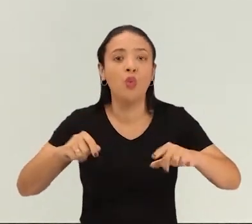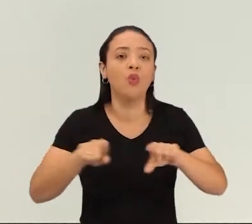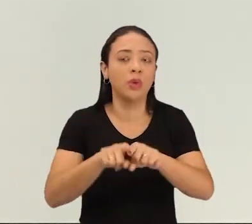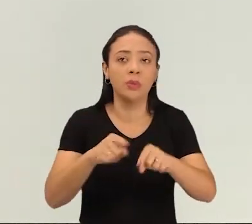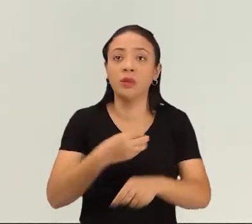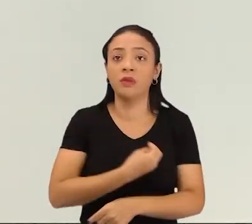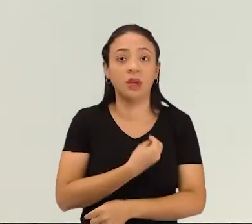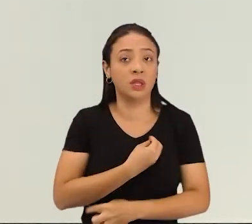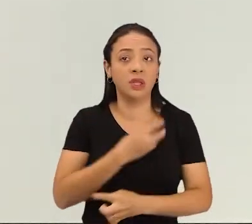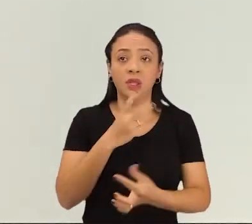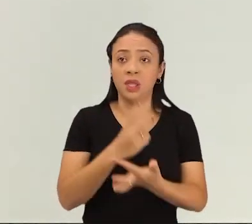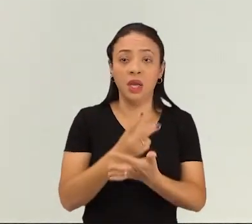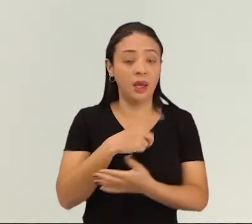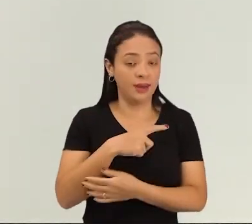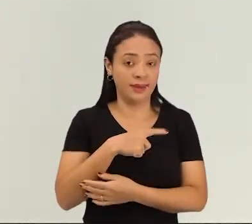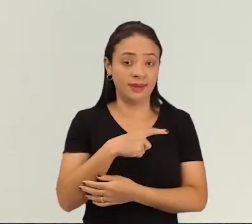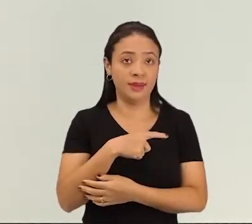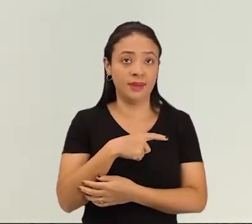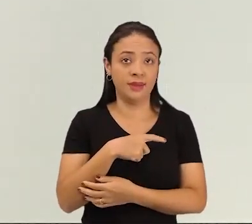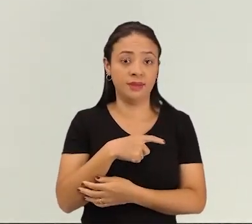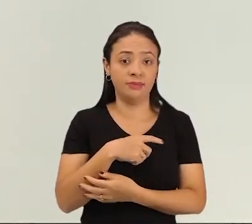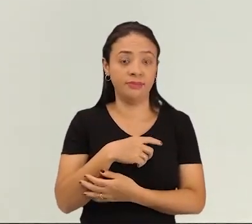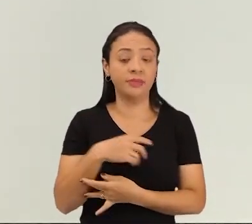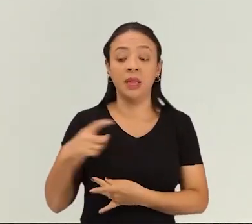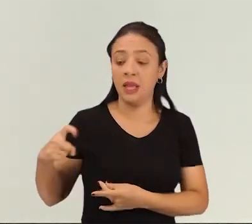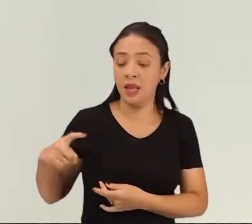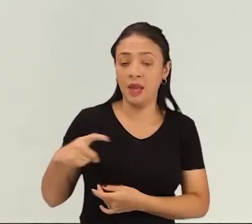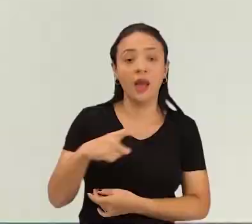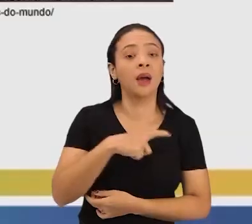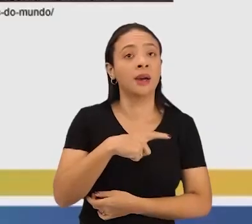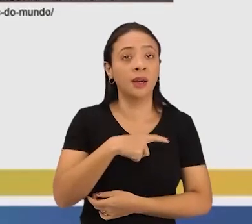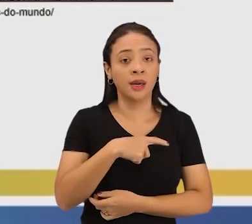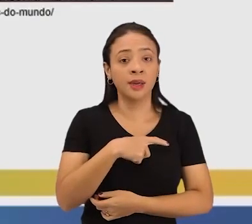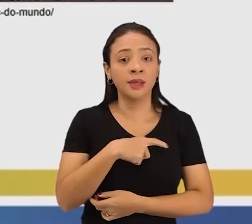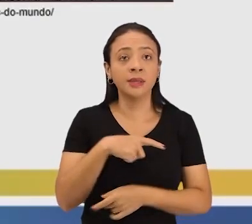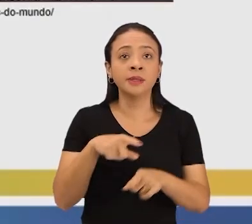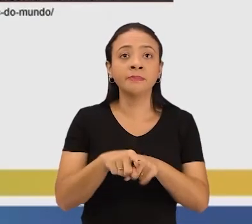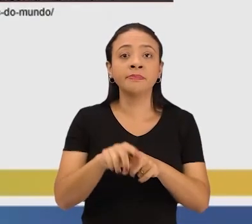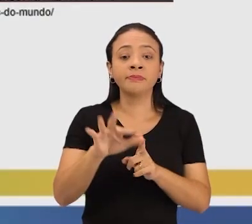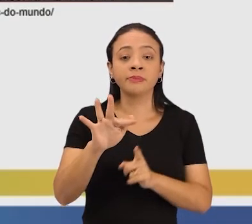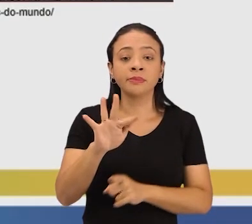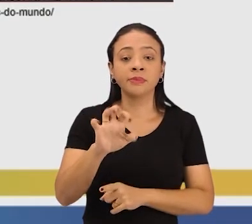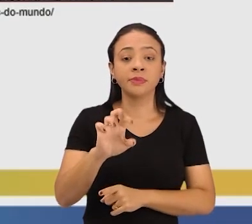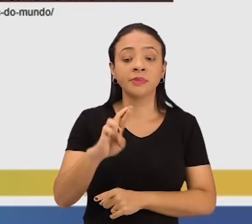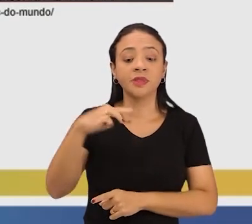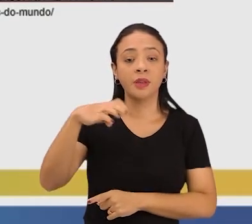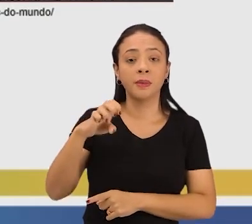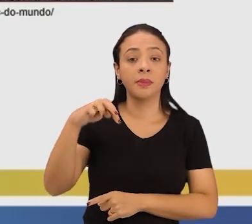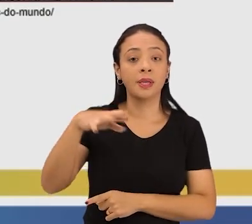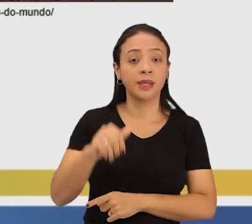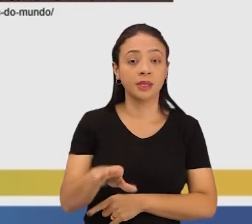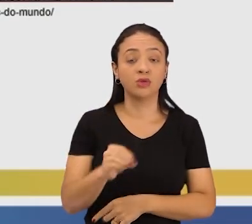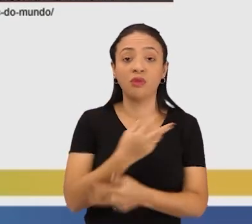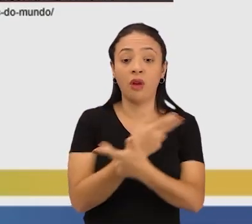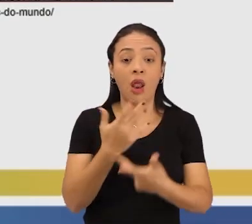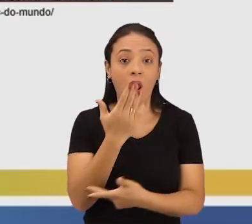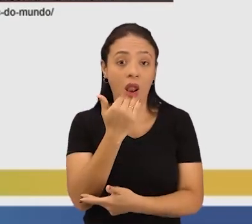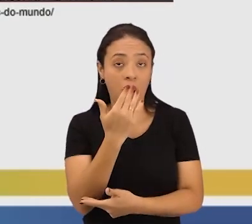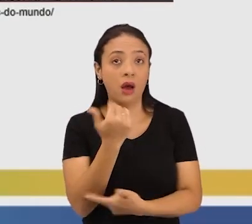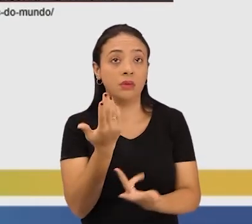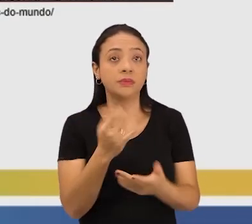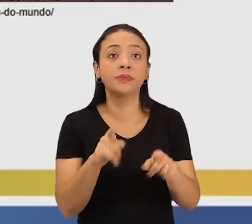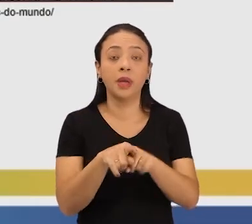nosso cotidiano. As bactérias elas estão presentes no processo de fermentação de muitos alimentos que consumimos.